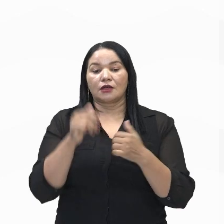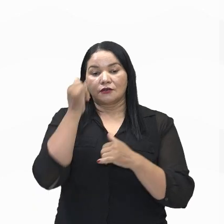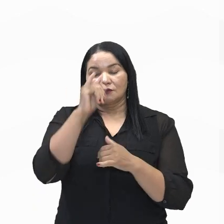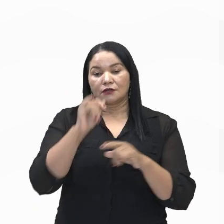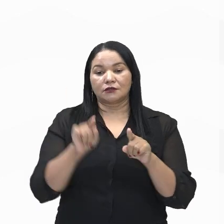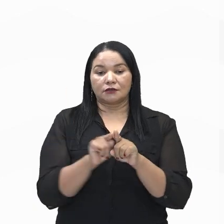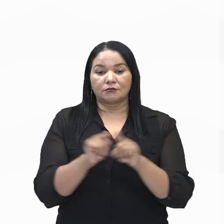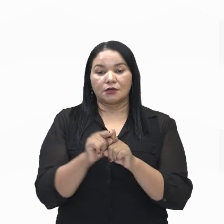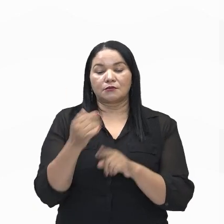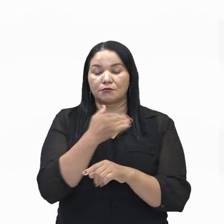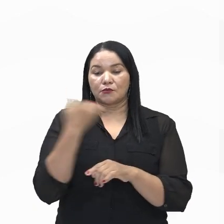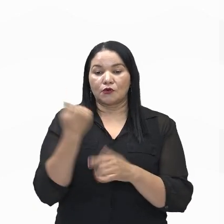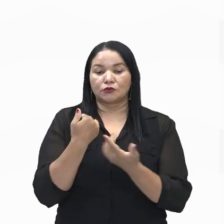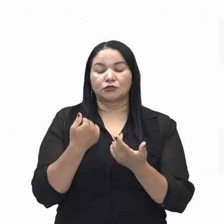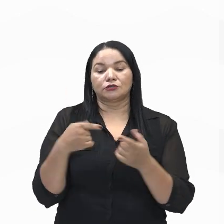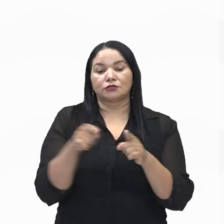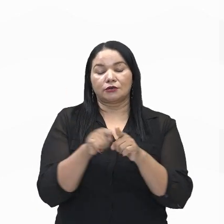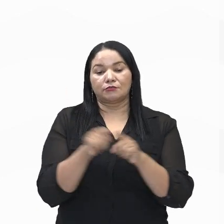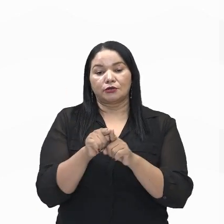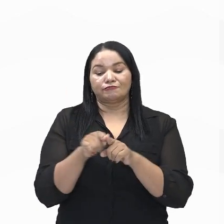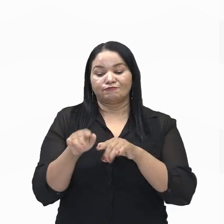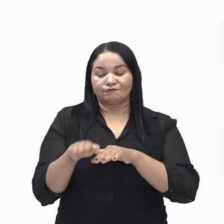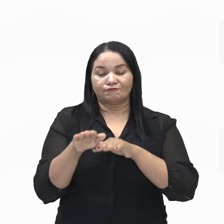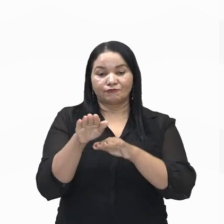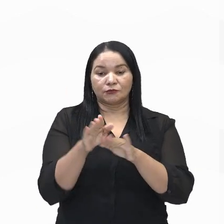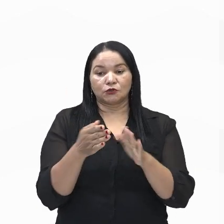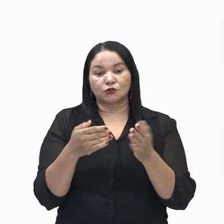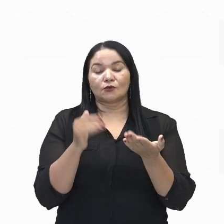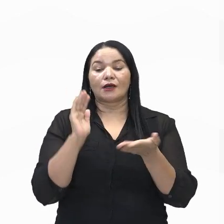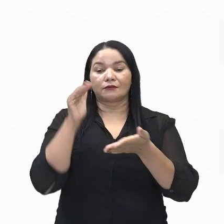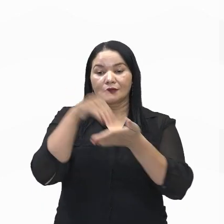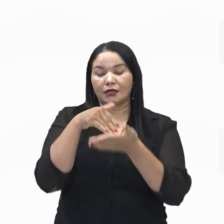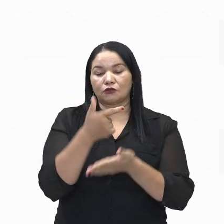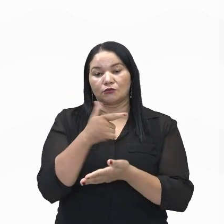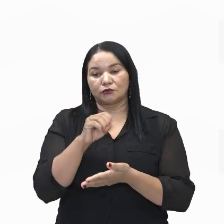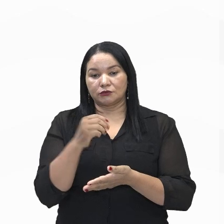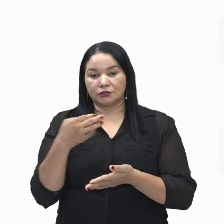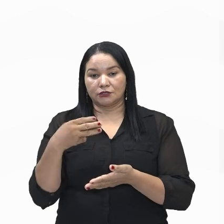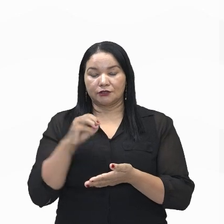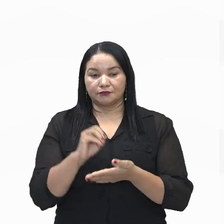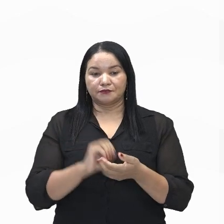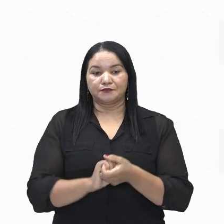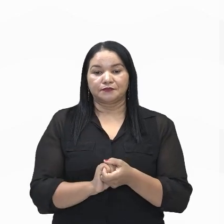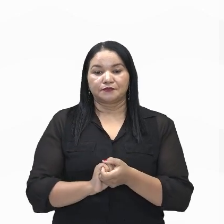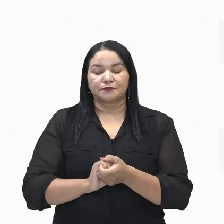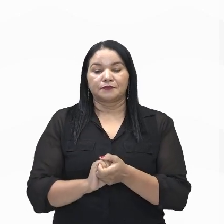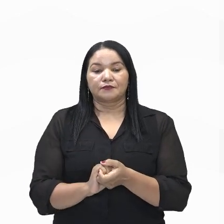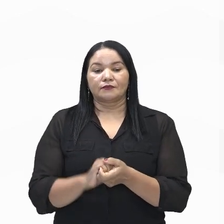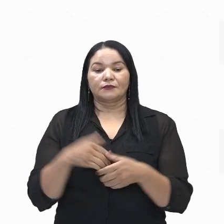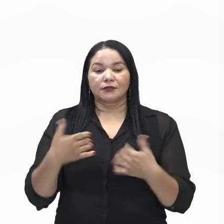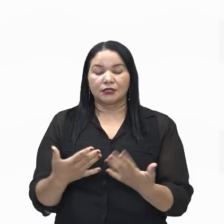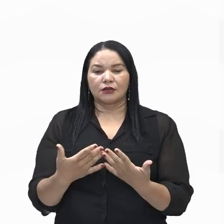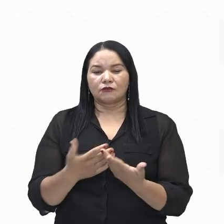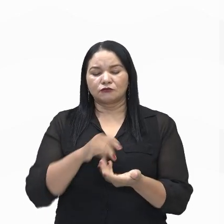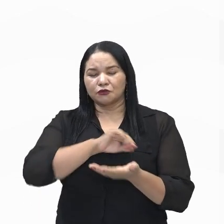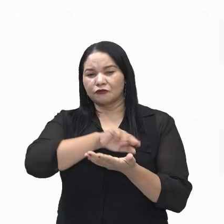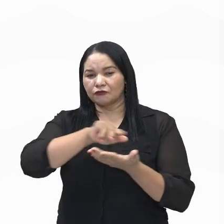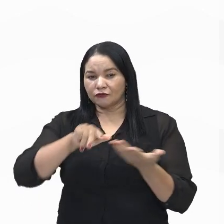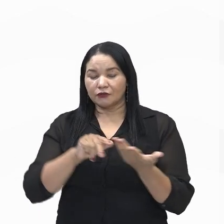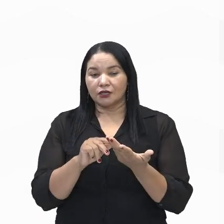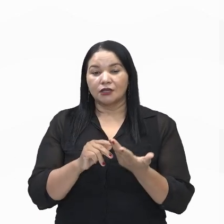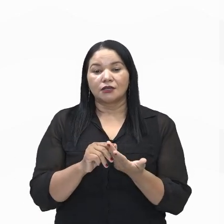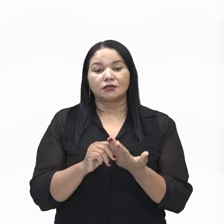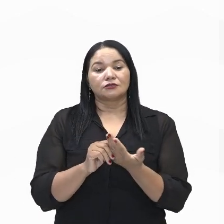e ferimentos em acidente de trânsito até 2020. Continuando, note que são vários